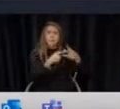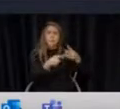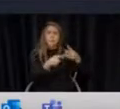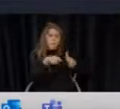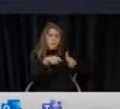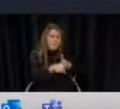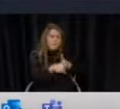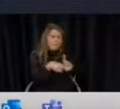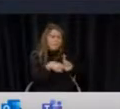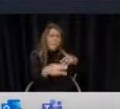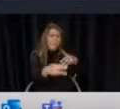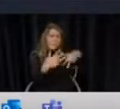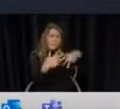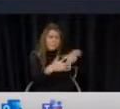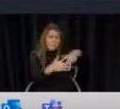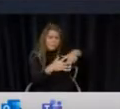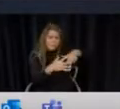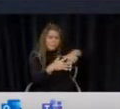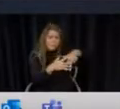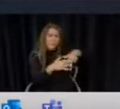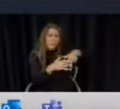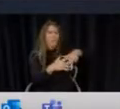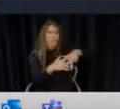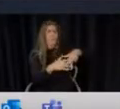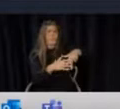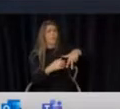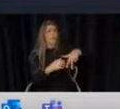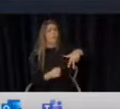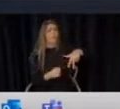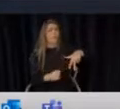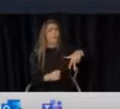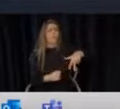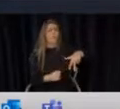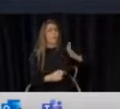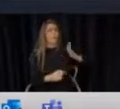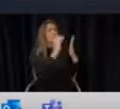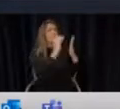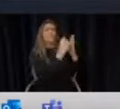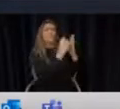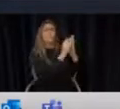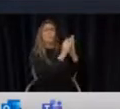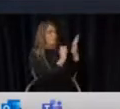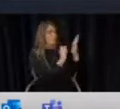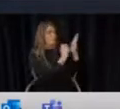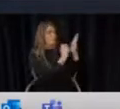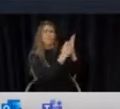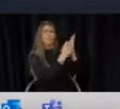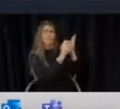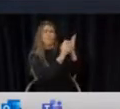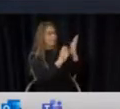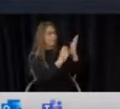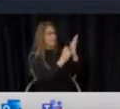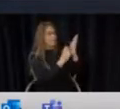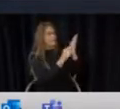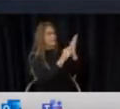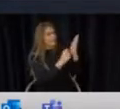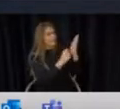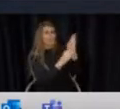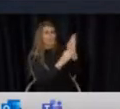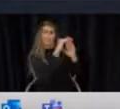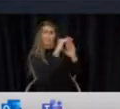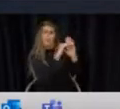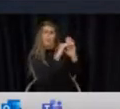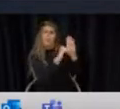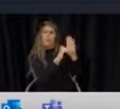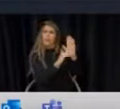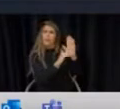o Conselho Federal disponibiliza todos os critérios, todos os exames que o médico precisa fazer, passo a passo, e esses 3